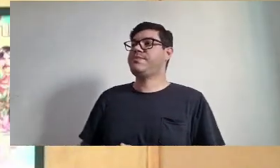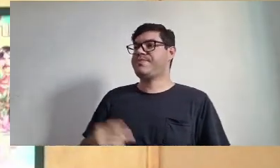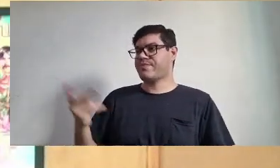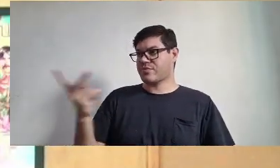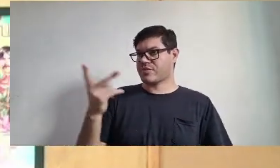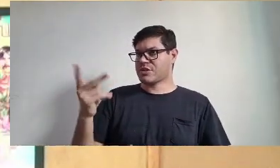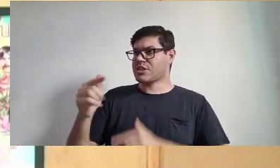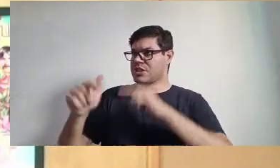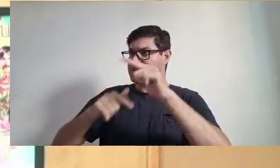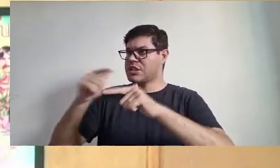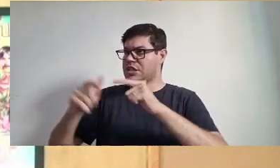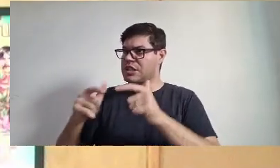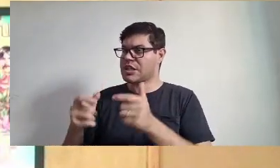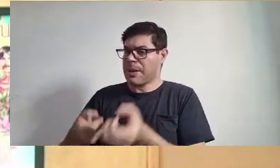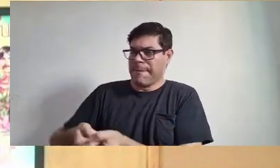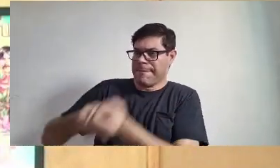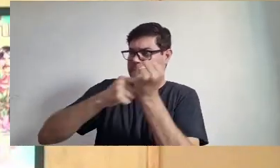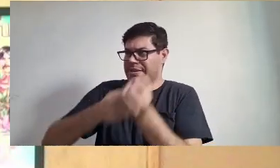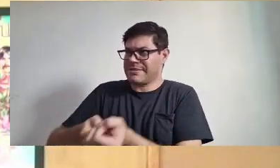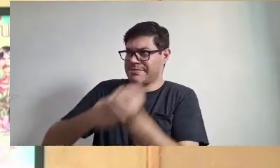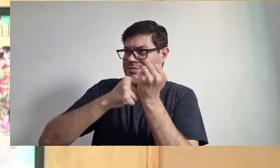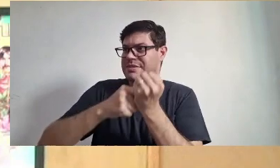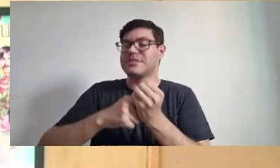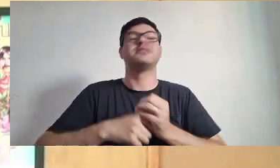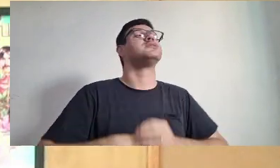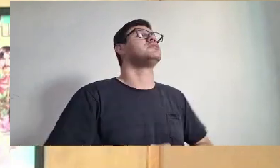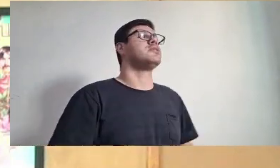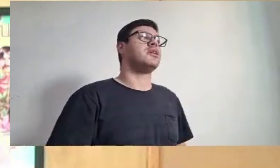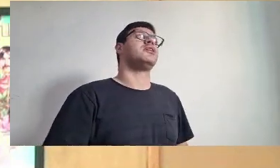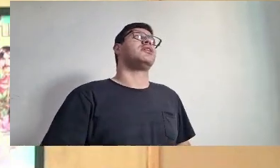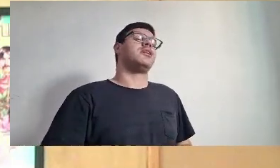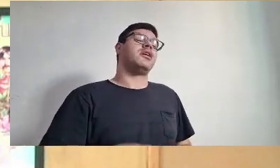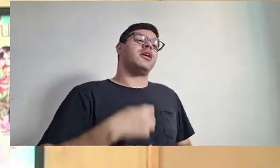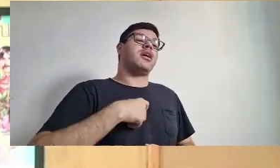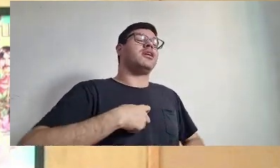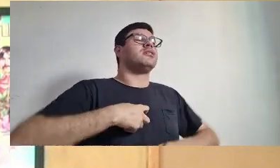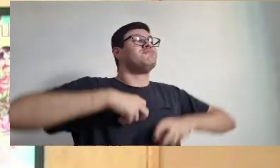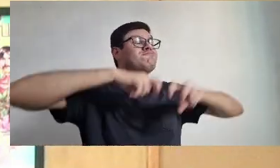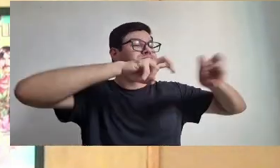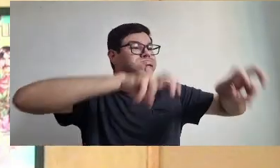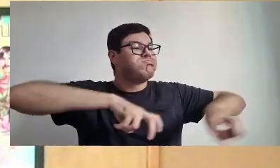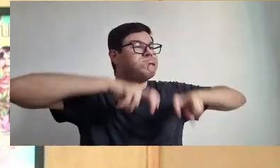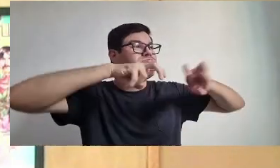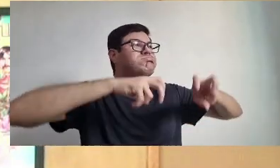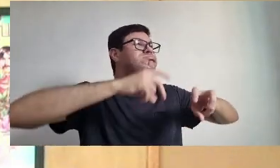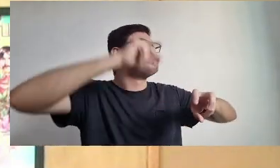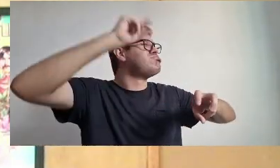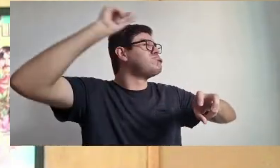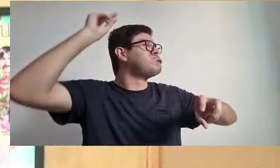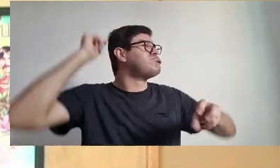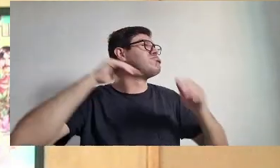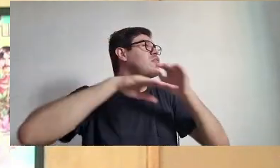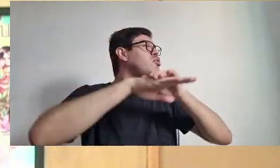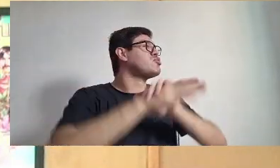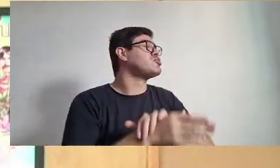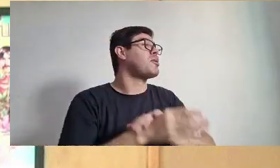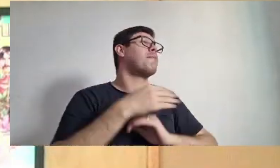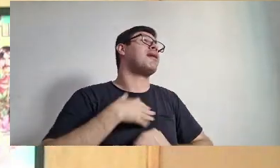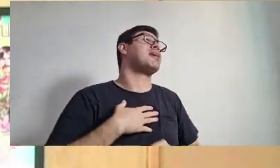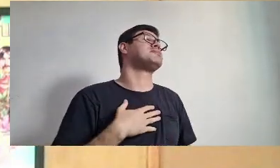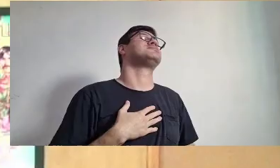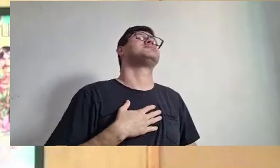minha, e na roça também, na roça. As minhas mãos eram calejadas, então eu tinha que aguentar para ganhar um salário